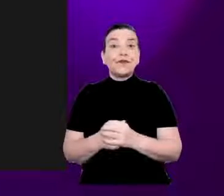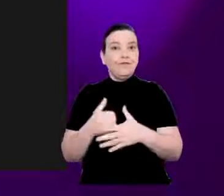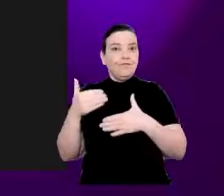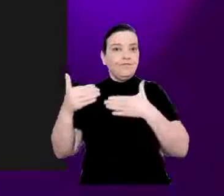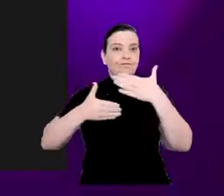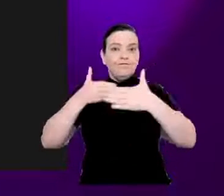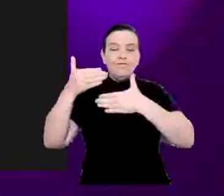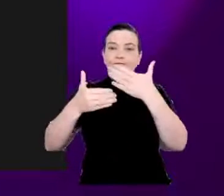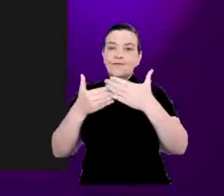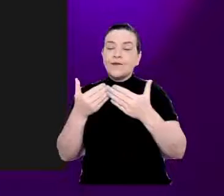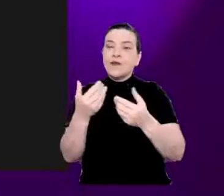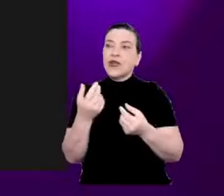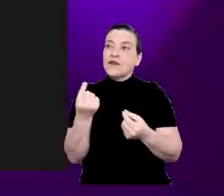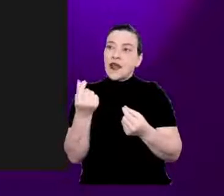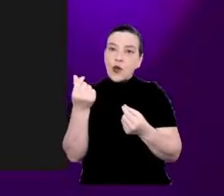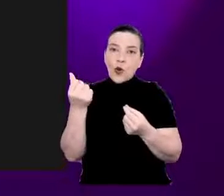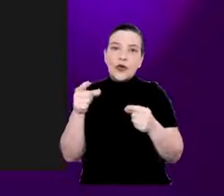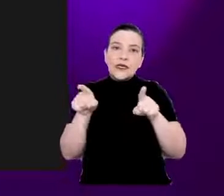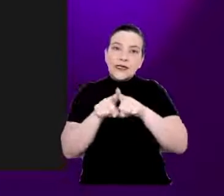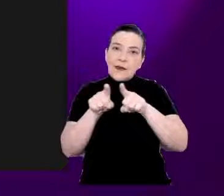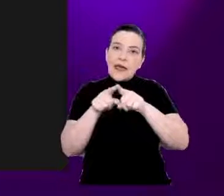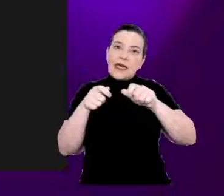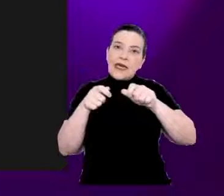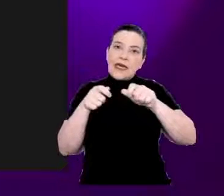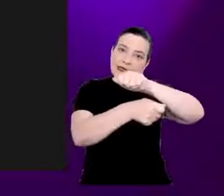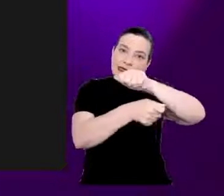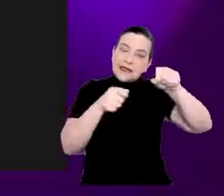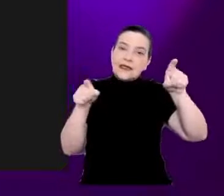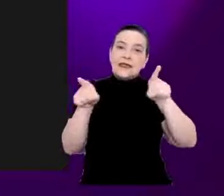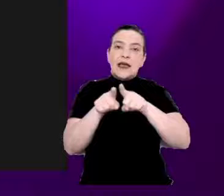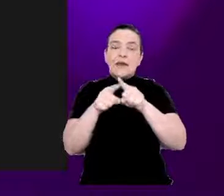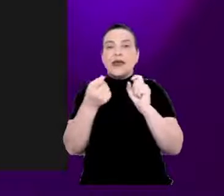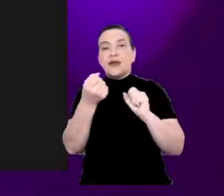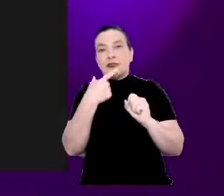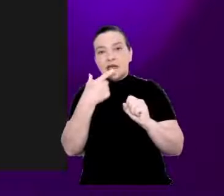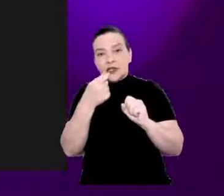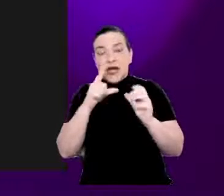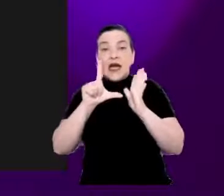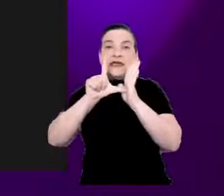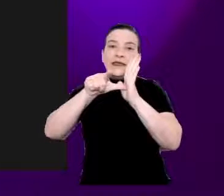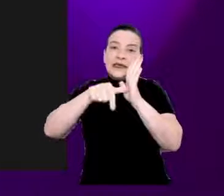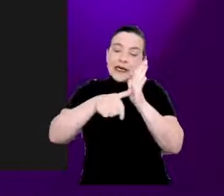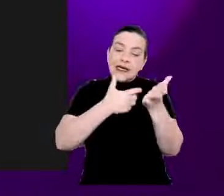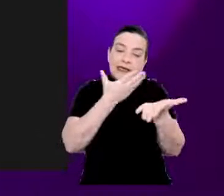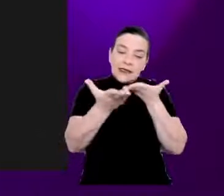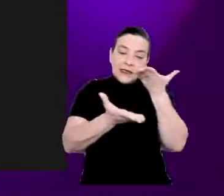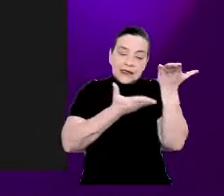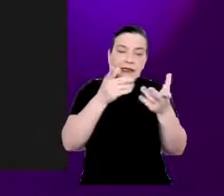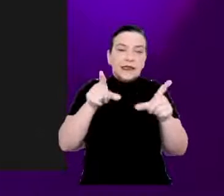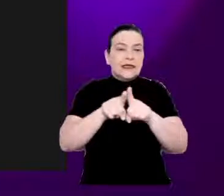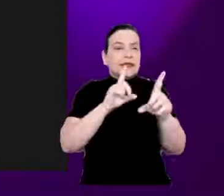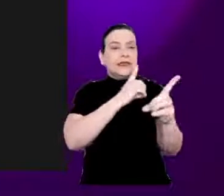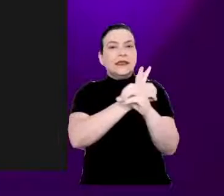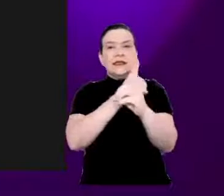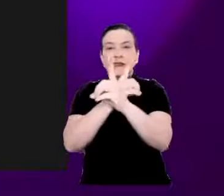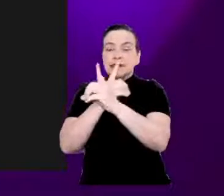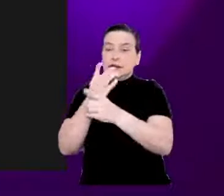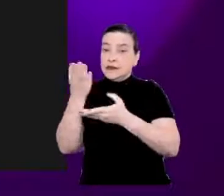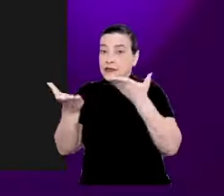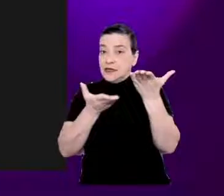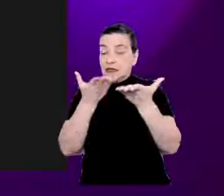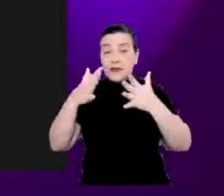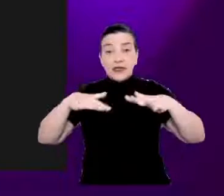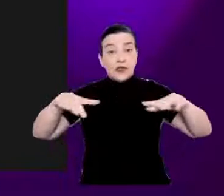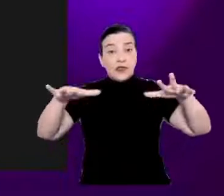custos de materiais, medicamentos, atrasos em tratamentos e também diagnósticos e tratamentos da população, em